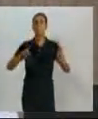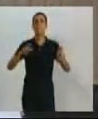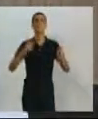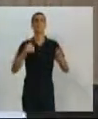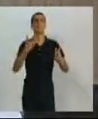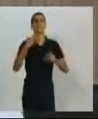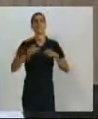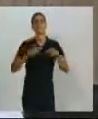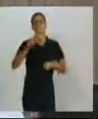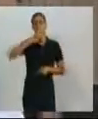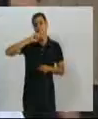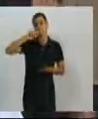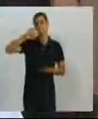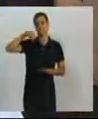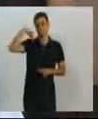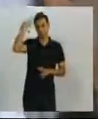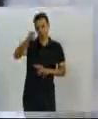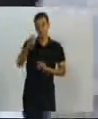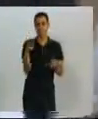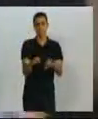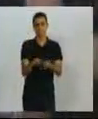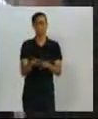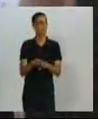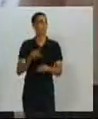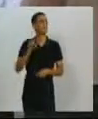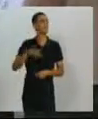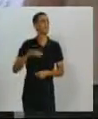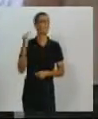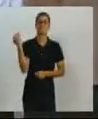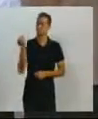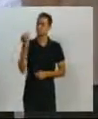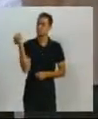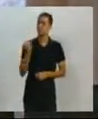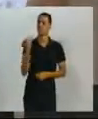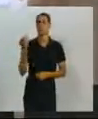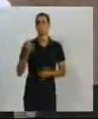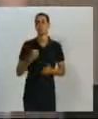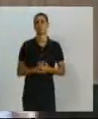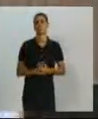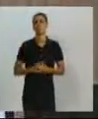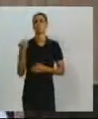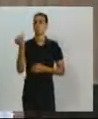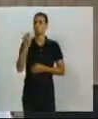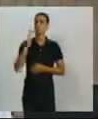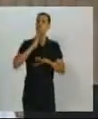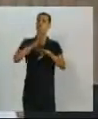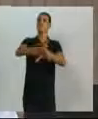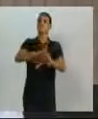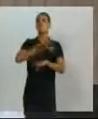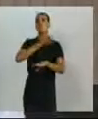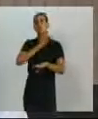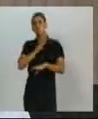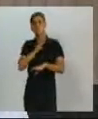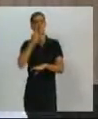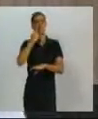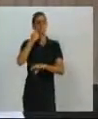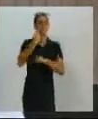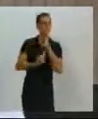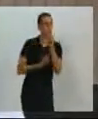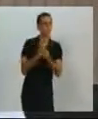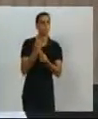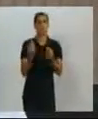na semana que vem. É importante que o senhor foi verificar a situação que se encontra no